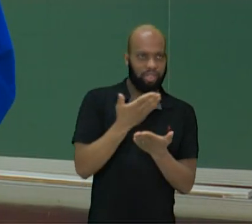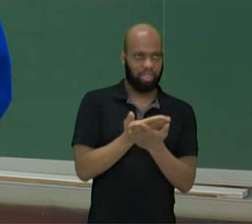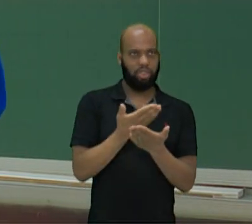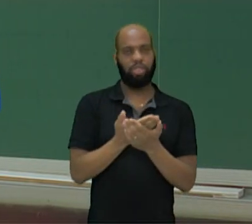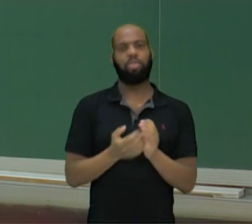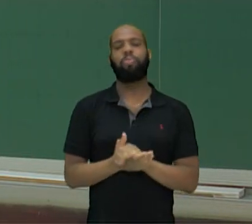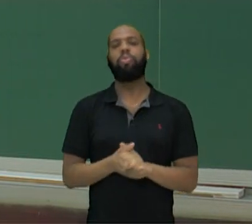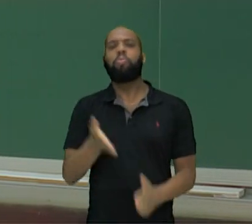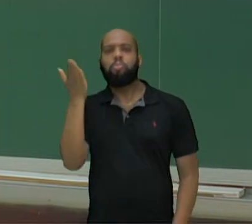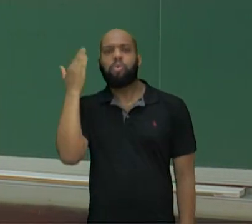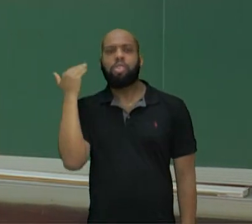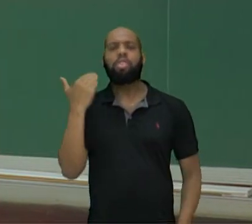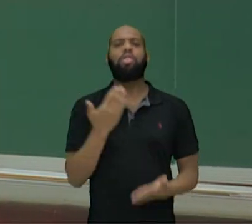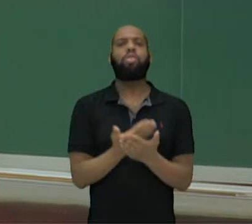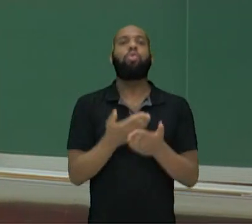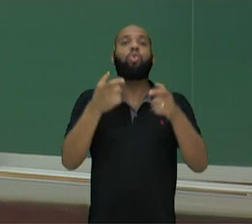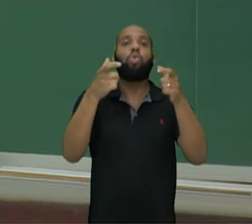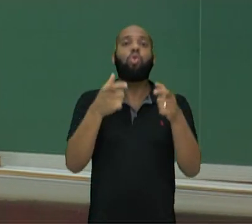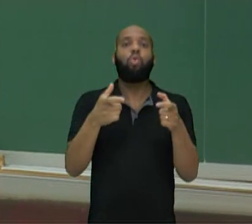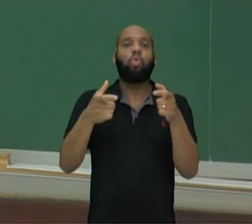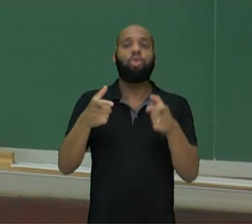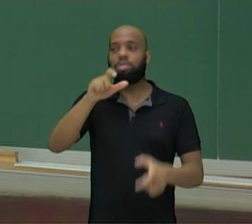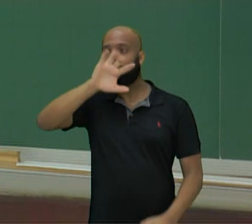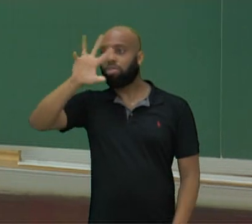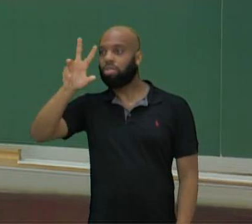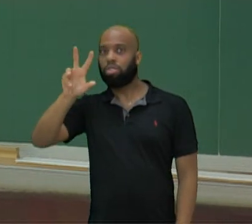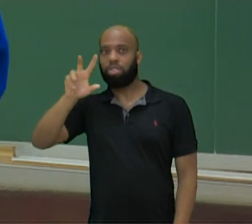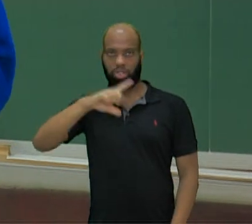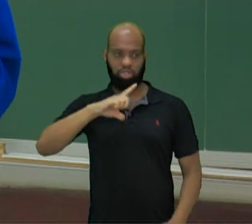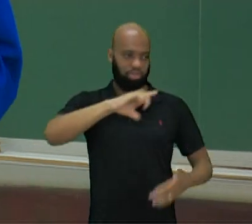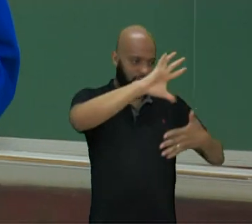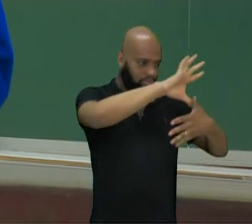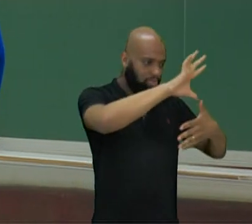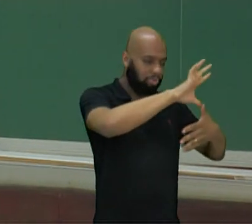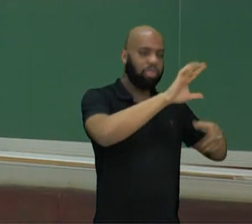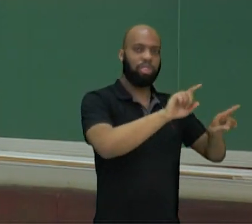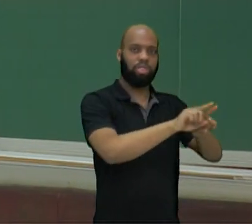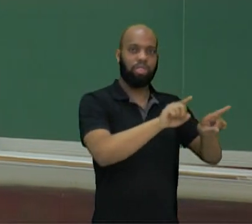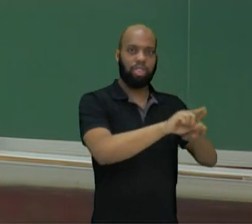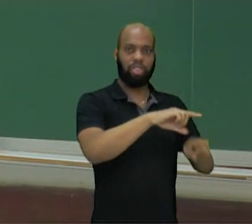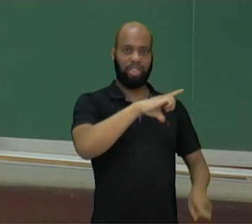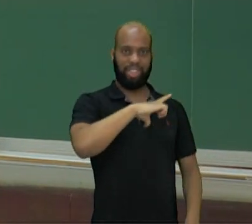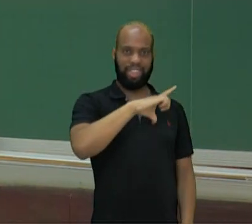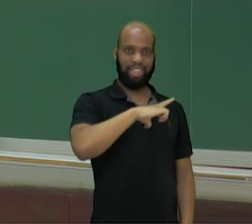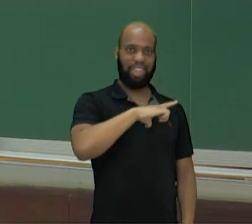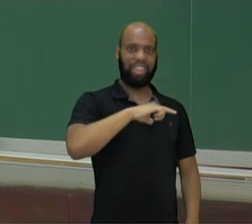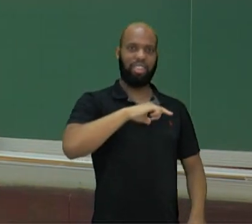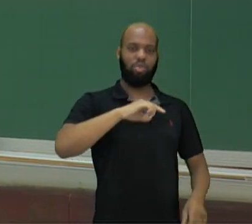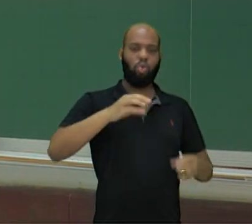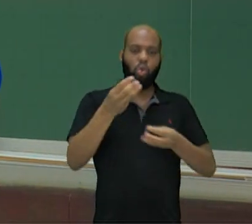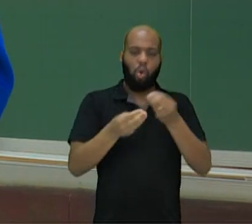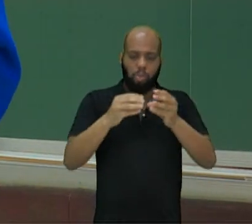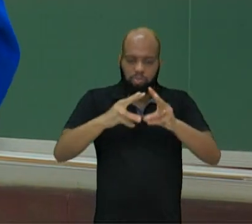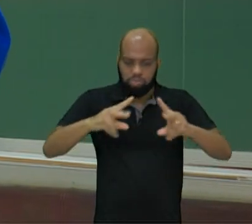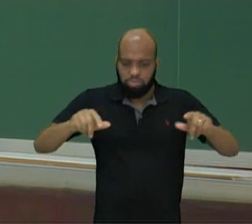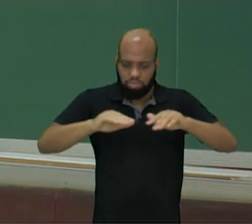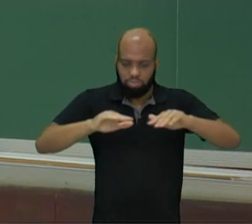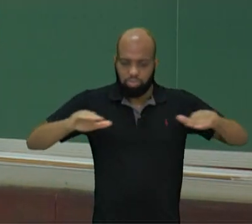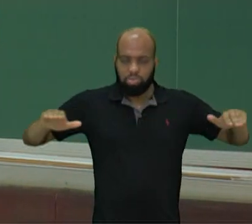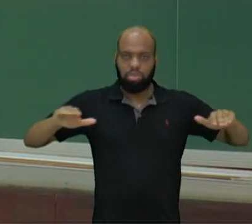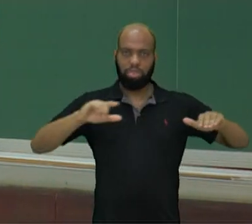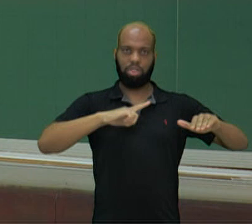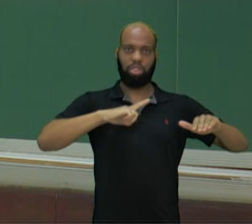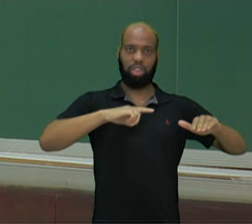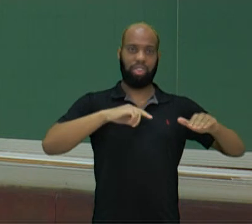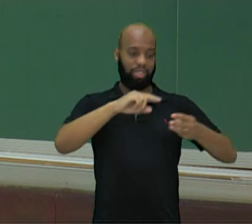a localização do continente americano, a parte do relevo, podemos setorizar, né, o continente americano em três